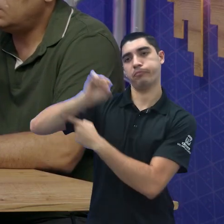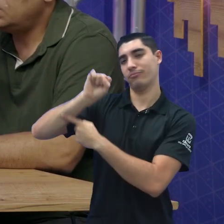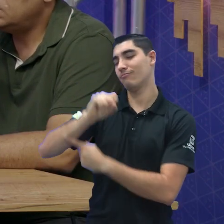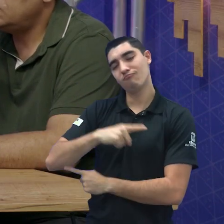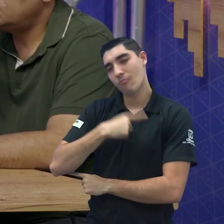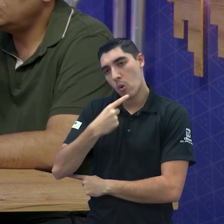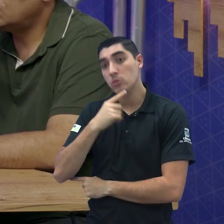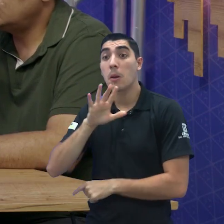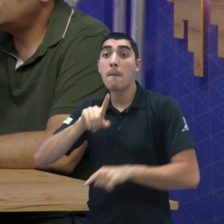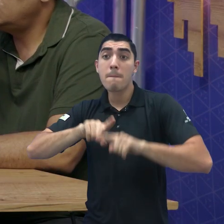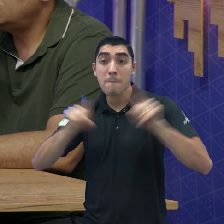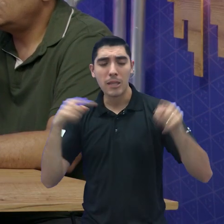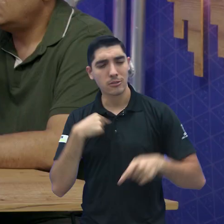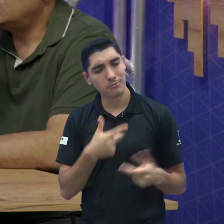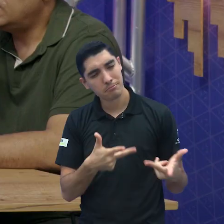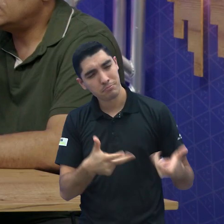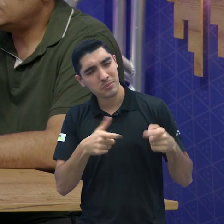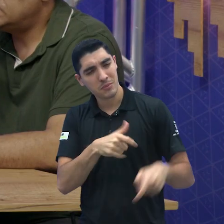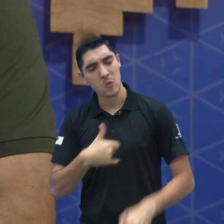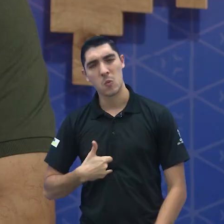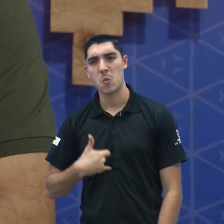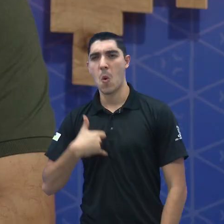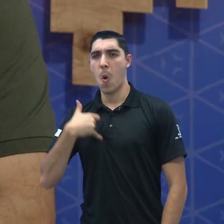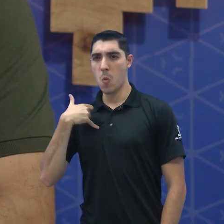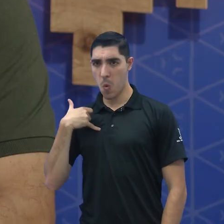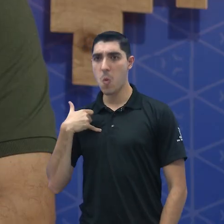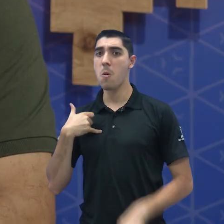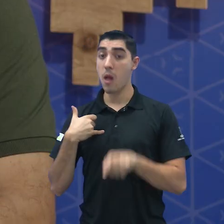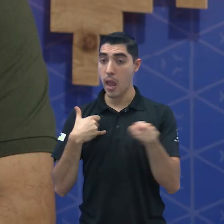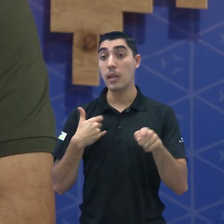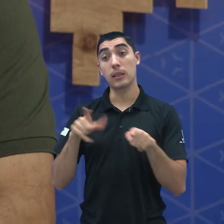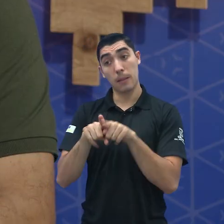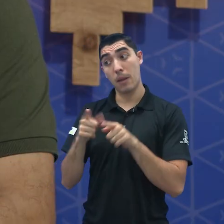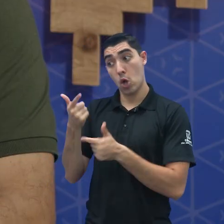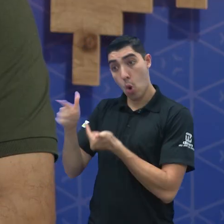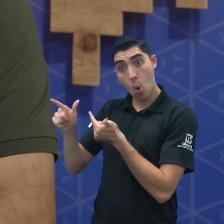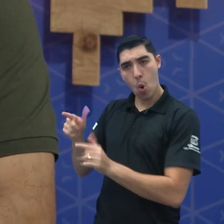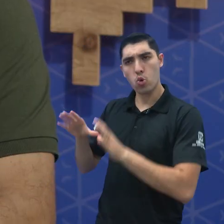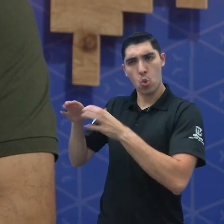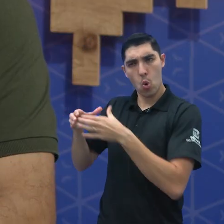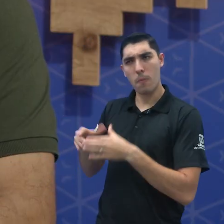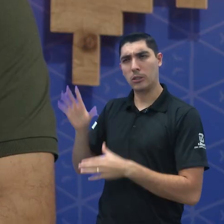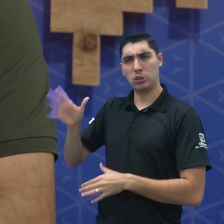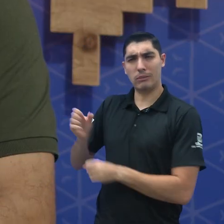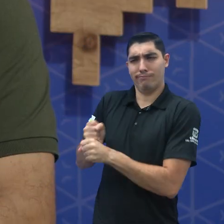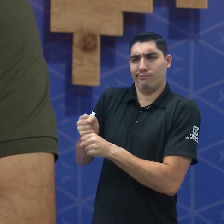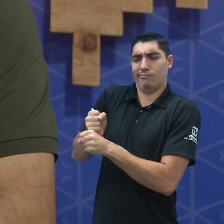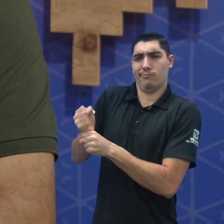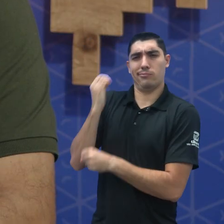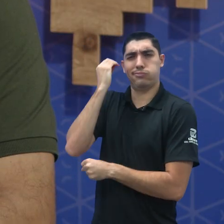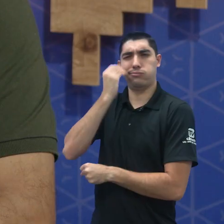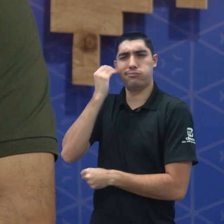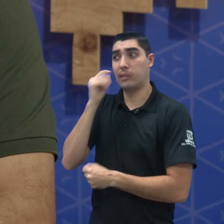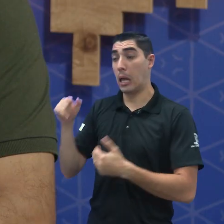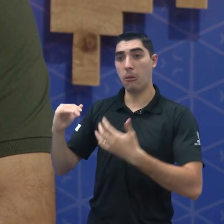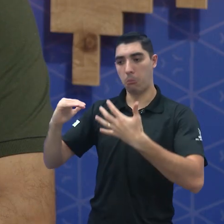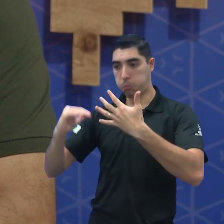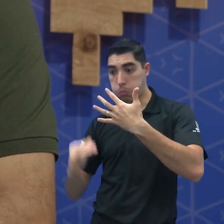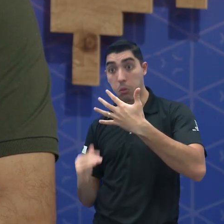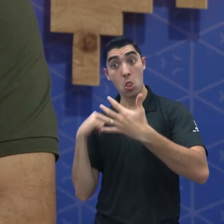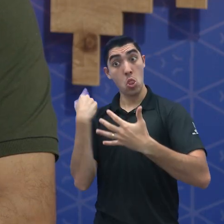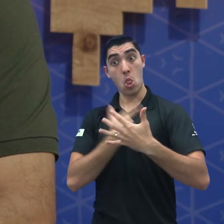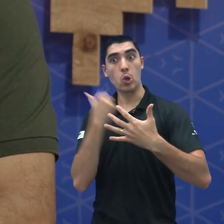mas foi um motivo de muito orgulho o que eles fizeram. Ficamos à frente de algumas bandas mais velhas do que a gente na classificação